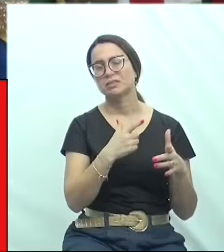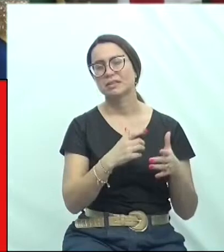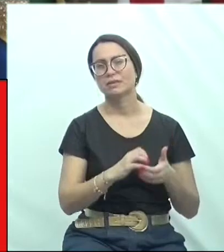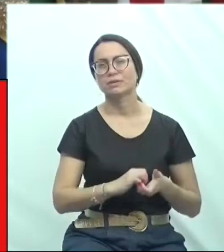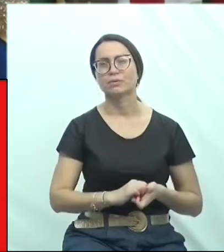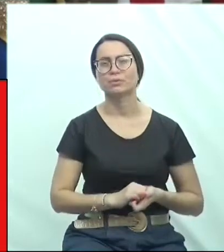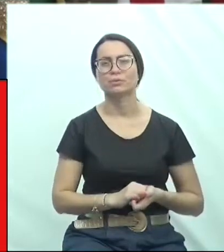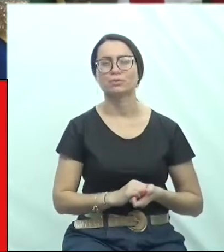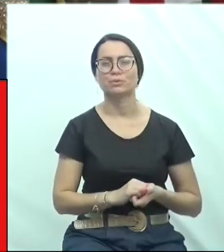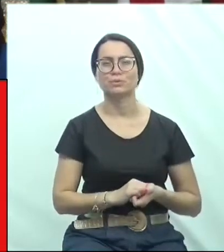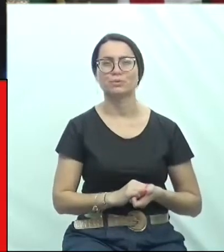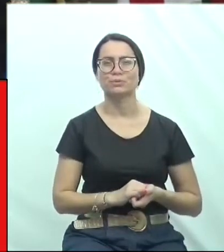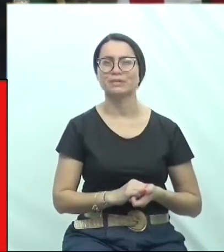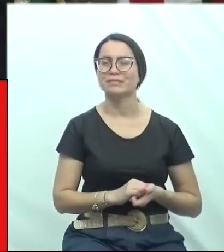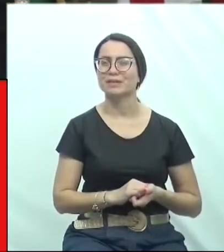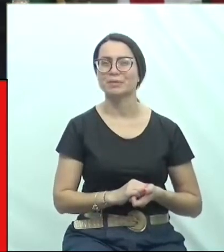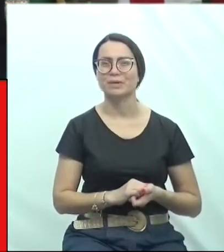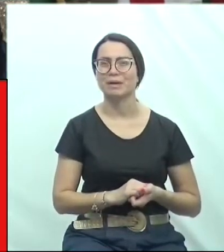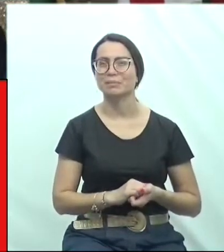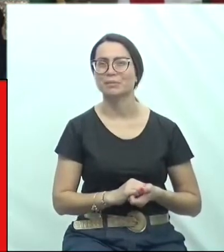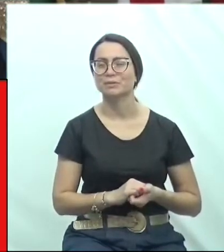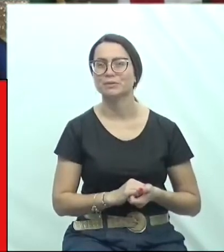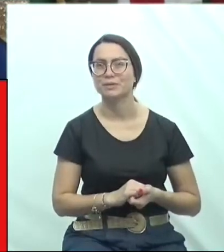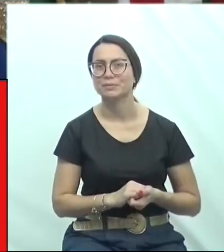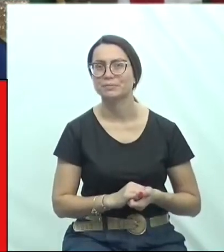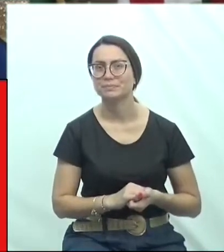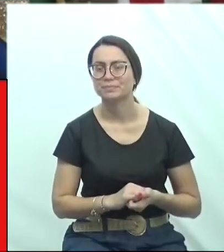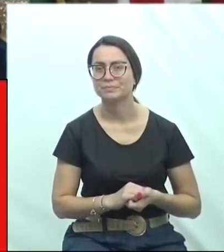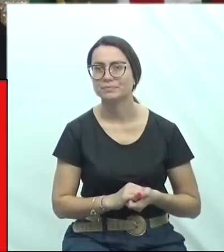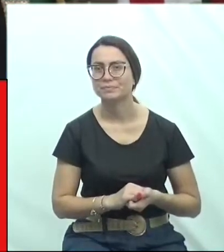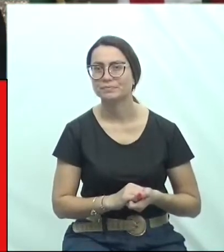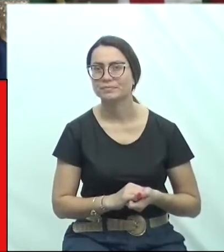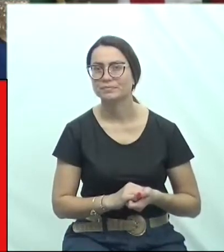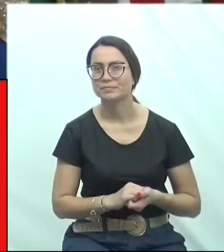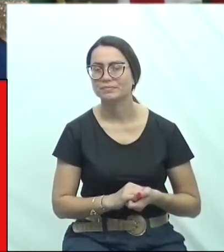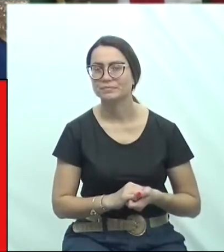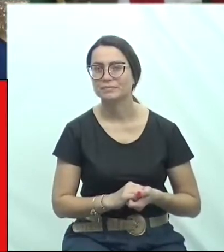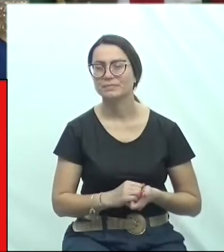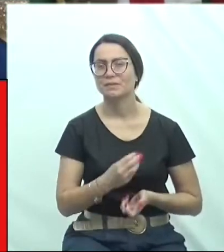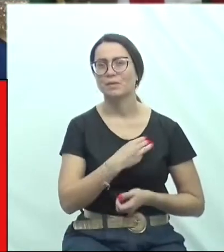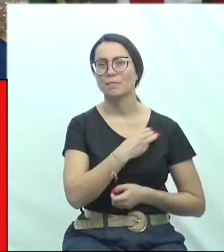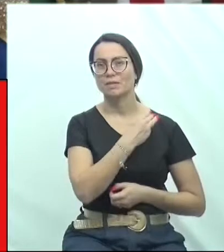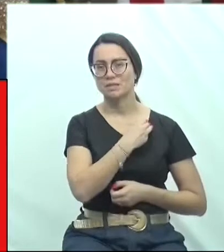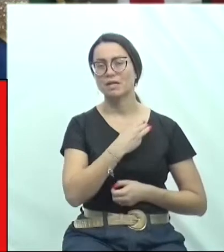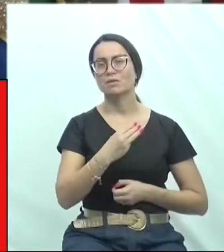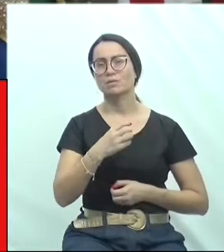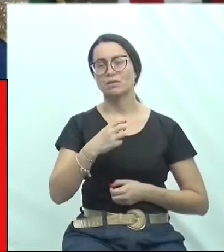representantes de fabricantes de matéria-prima e ligados ao Ministério da Saúde.